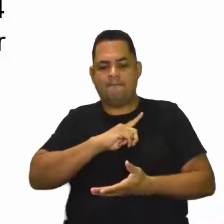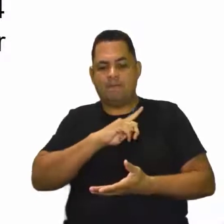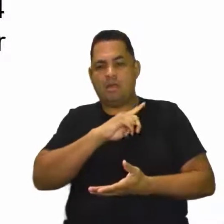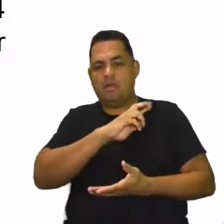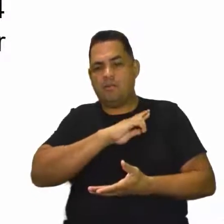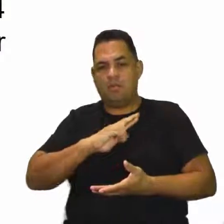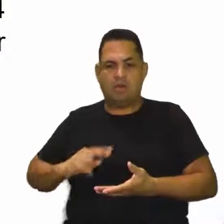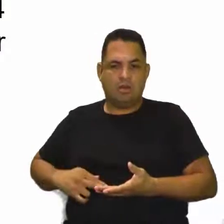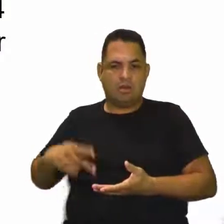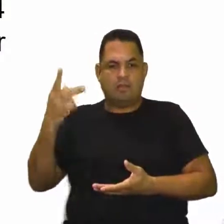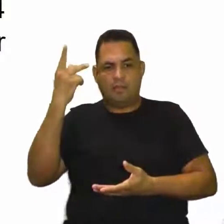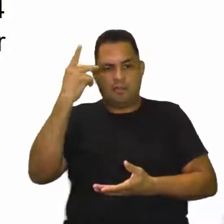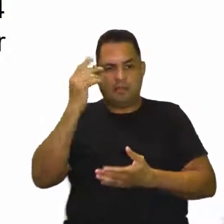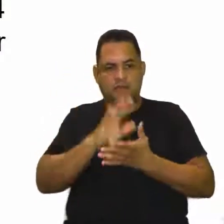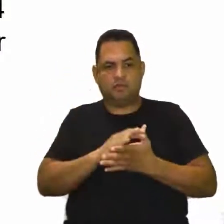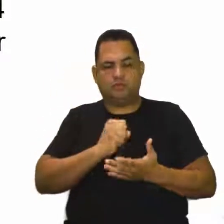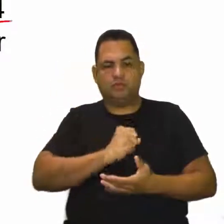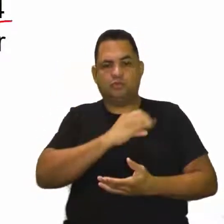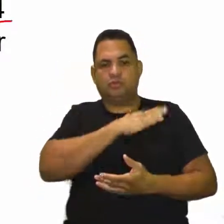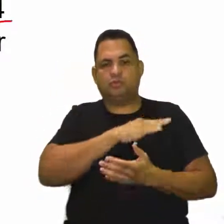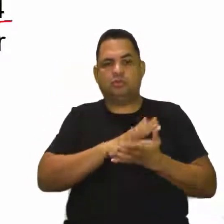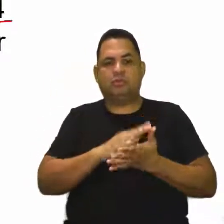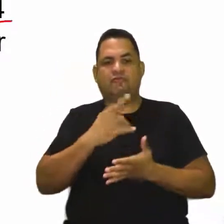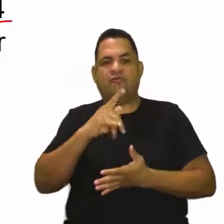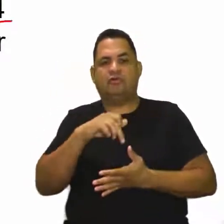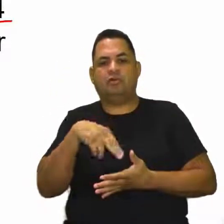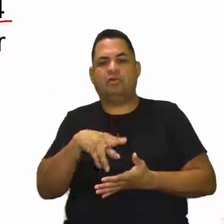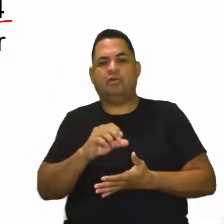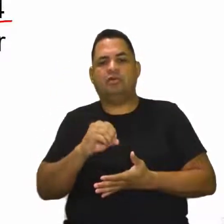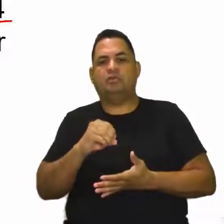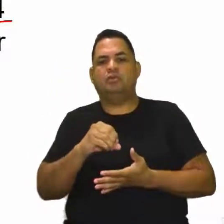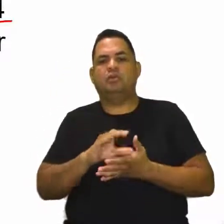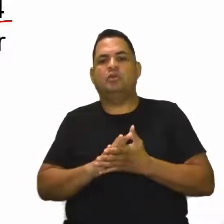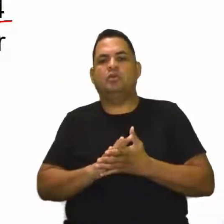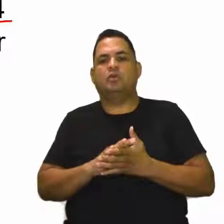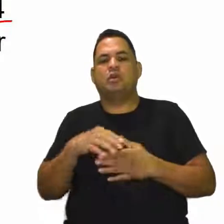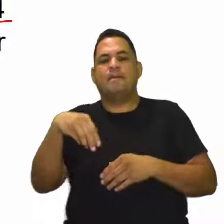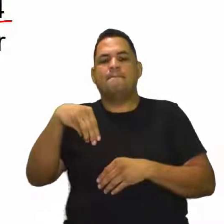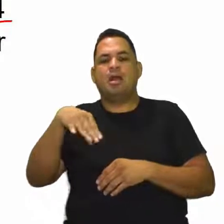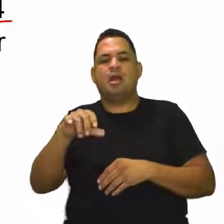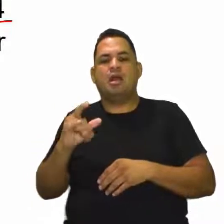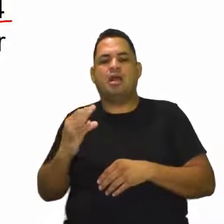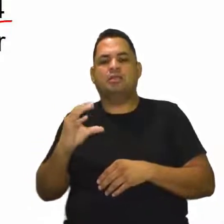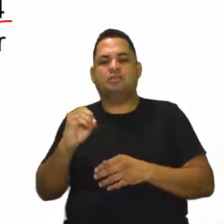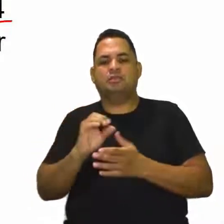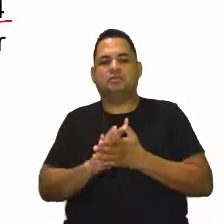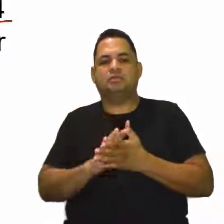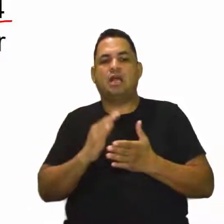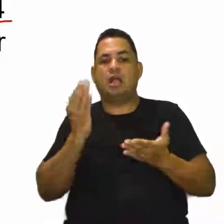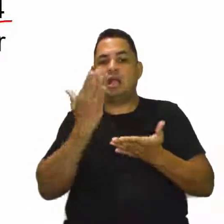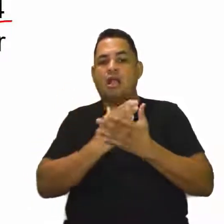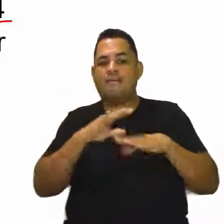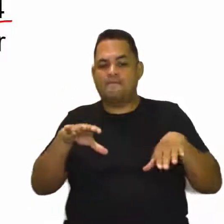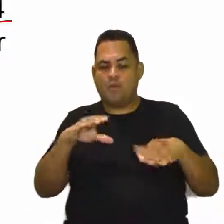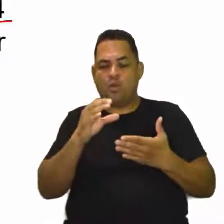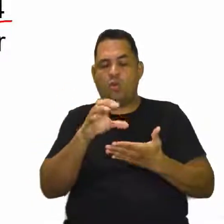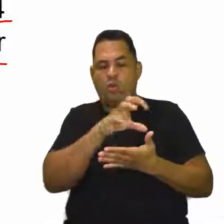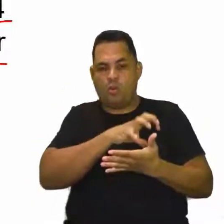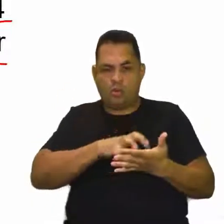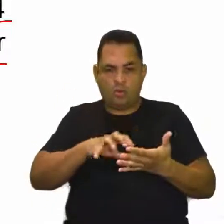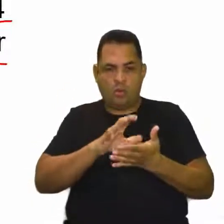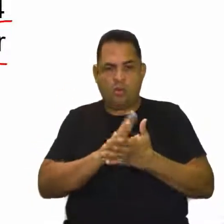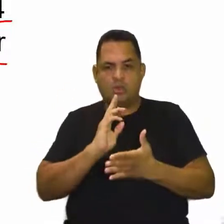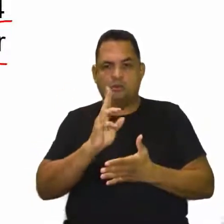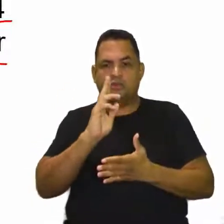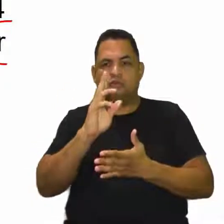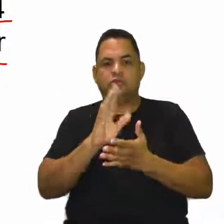do Exército, Floriano Peixoto, em março de 1824, conteve a revolta e permaneceu